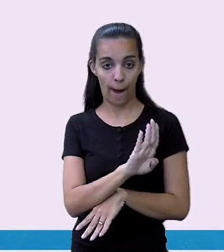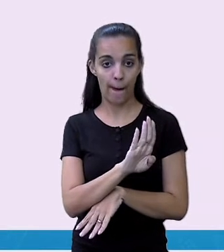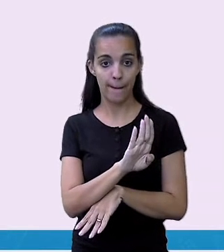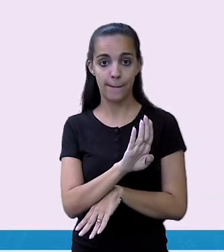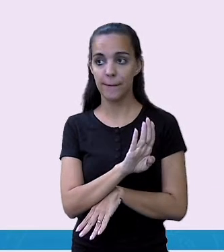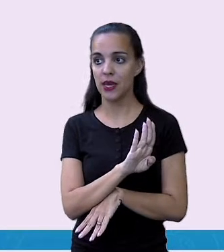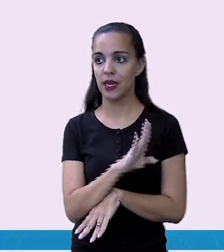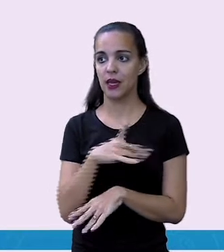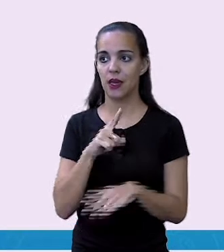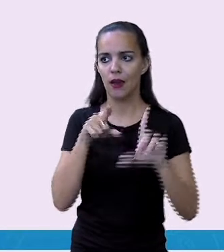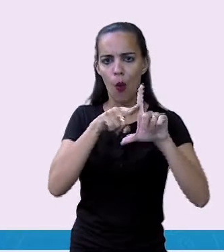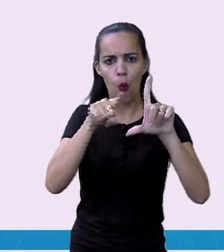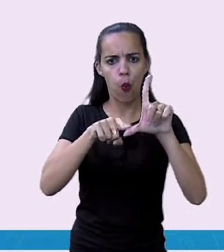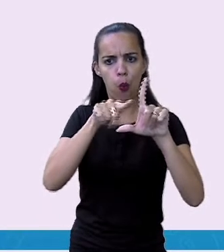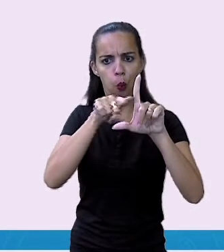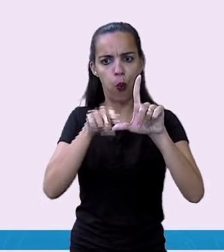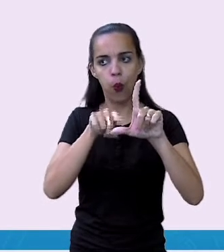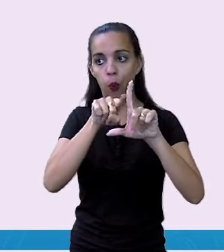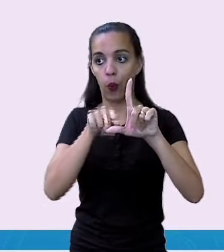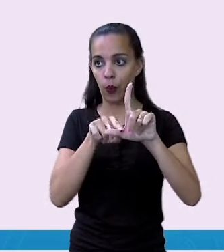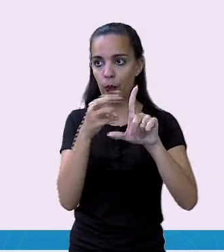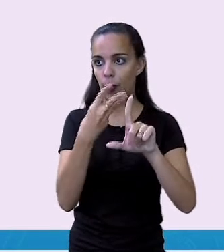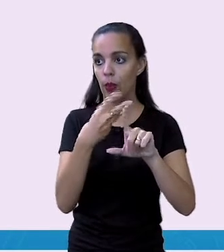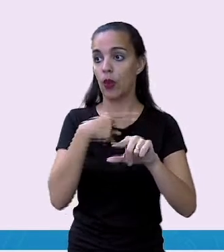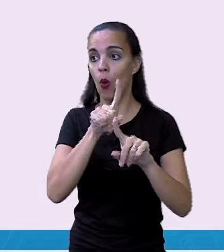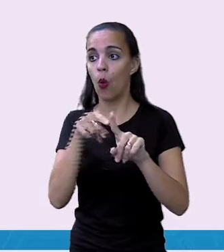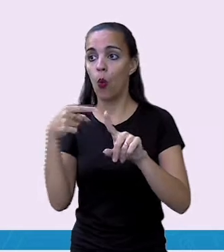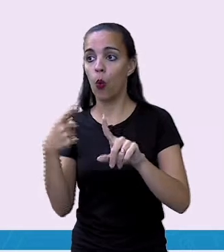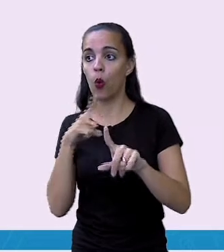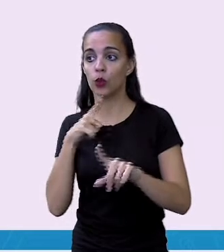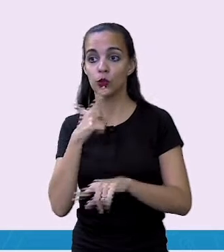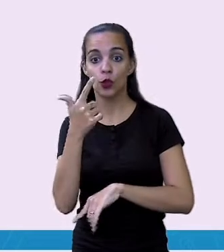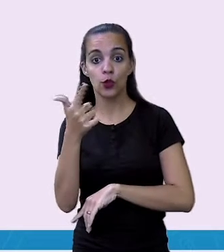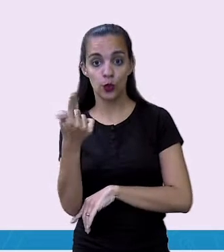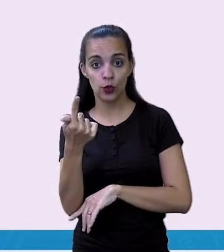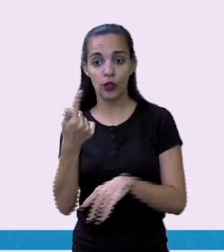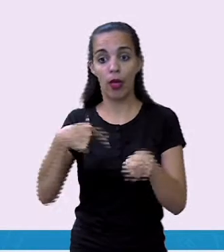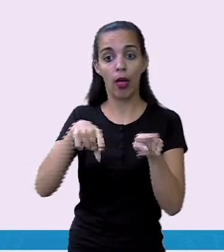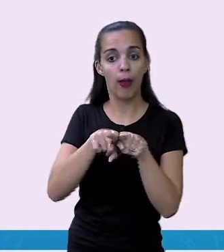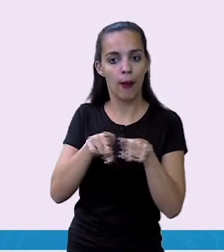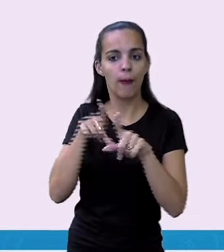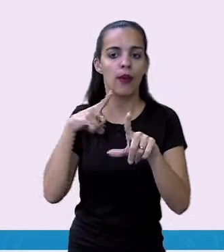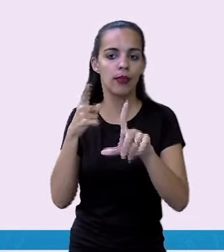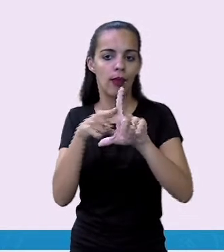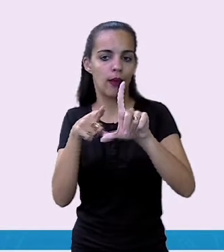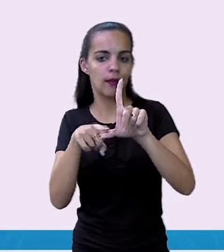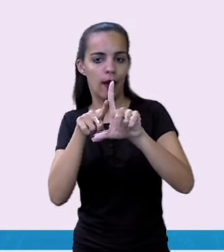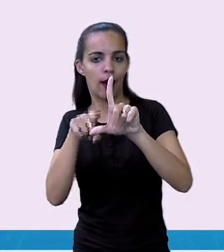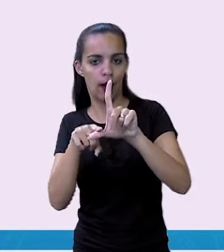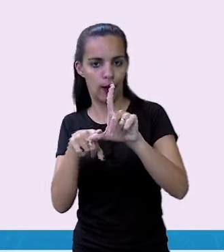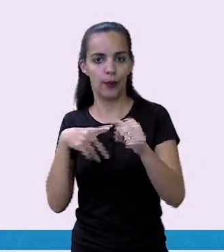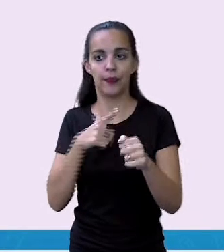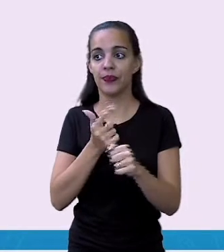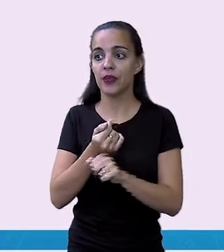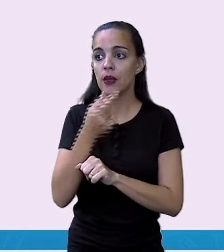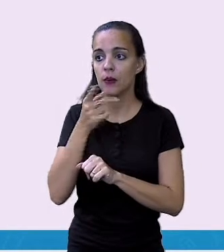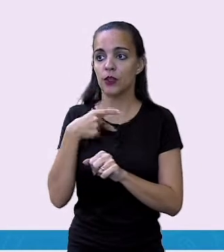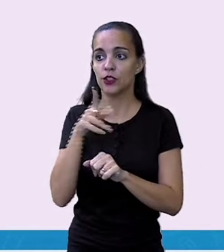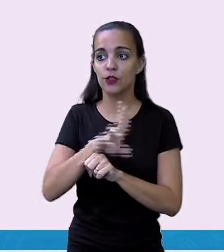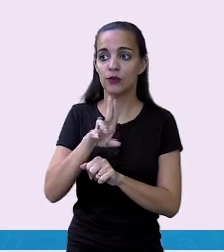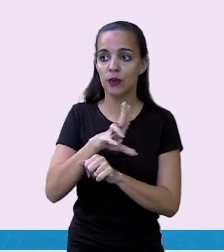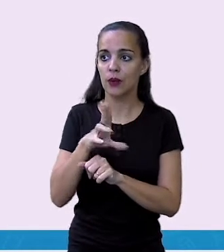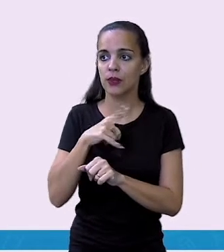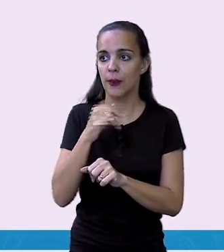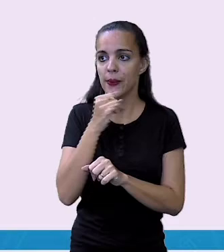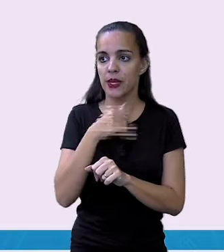O ângulo G, a mesma medida, 3 linhas. O ângulo C, 2 linhas.